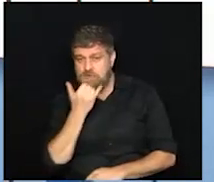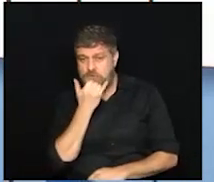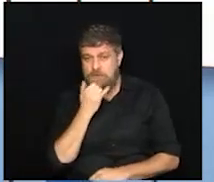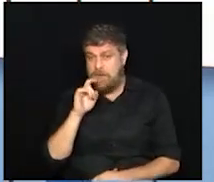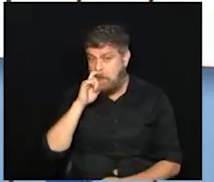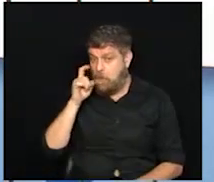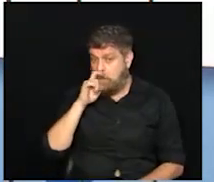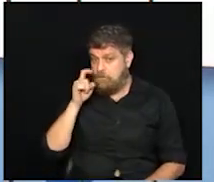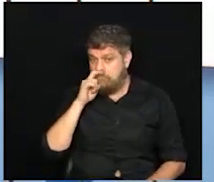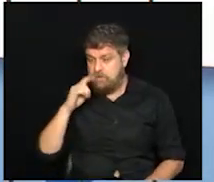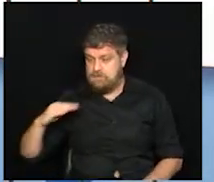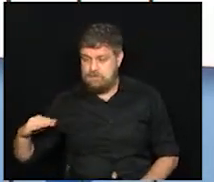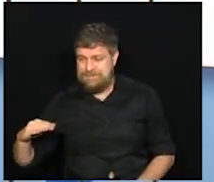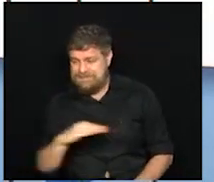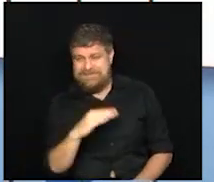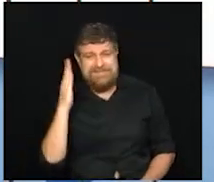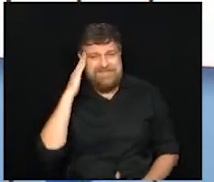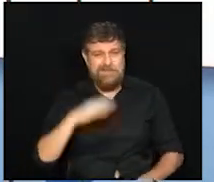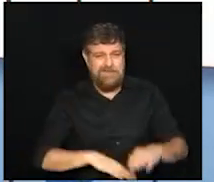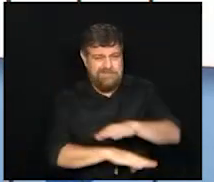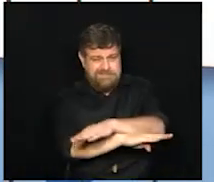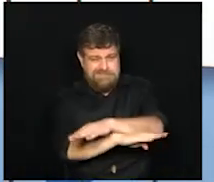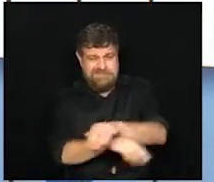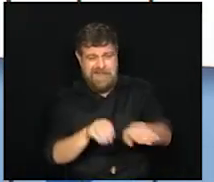Verde, sabe que ali tem um